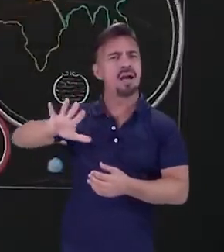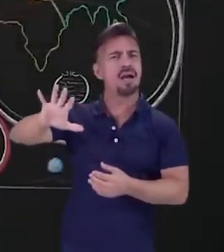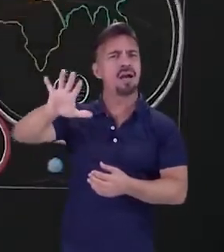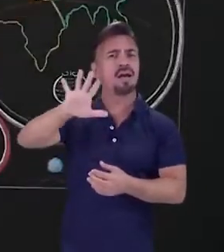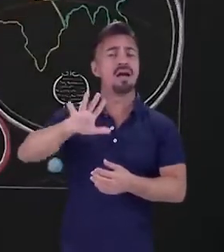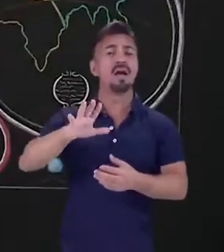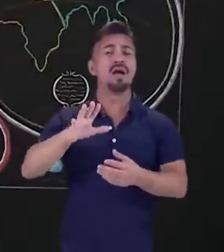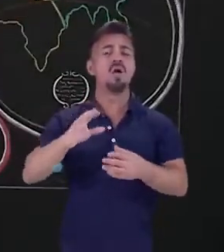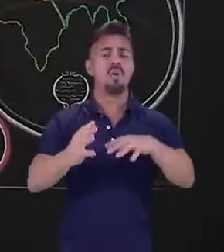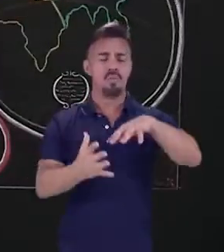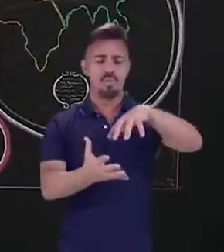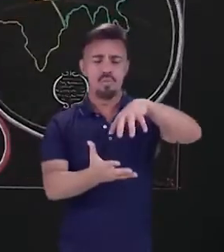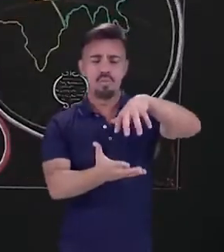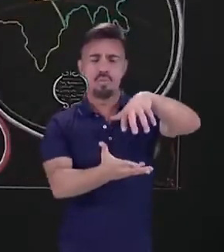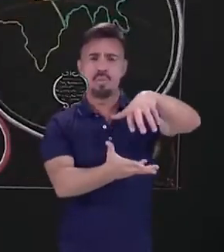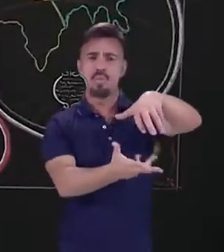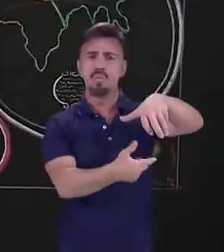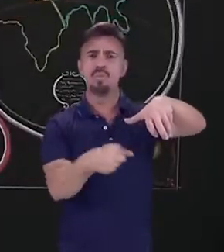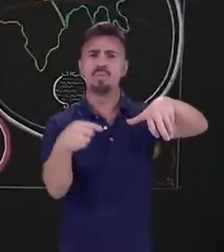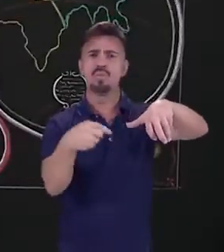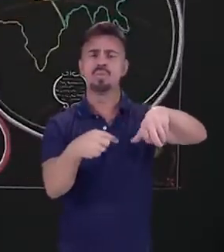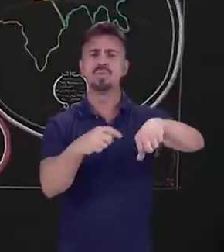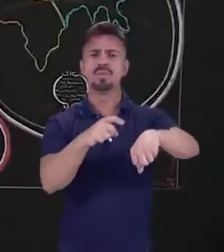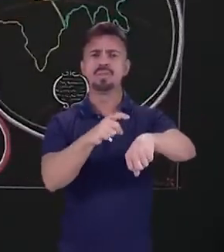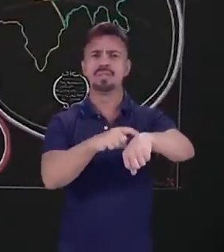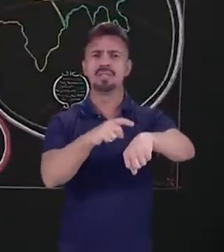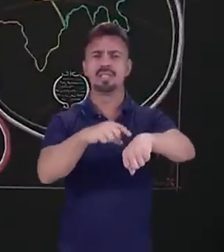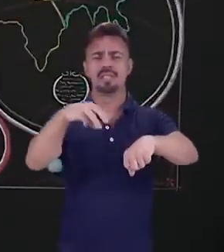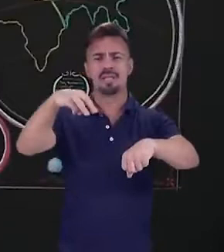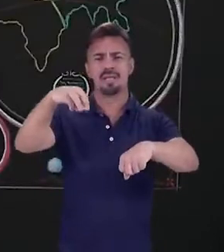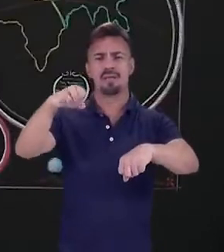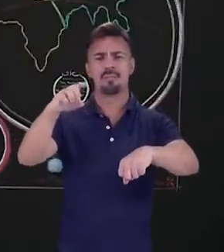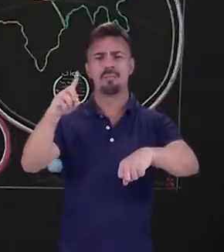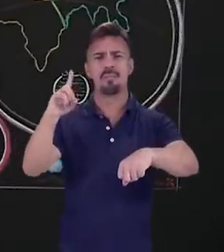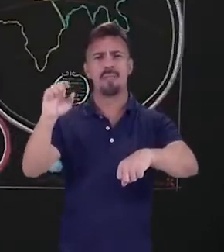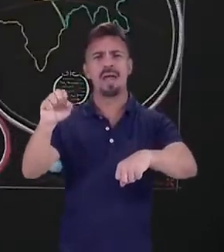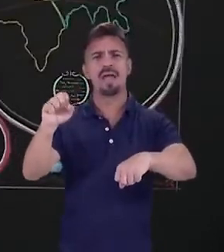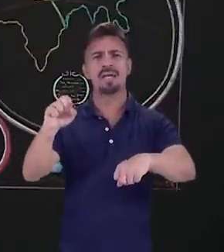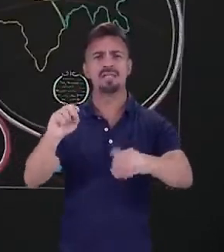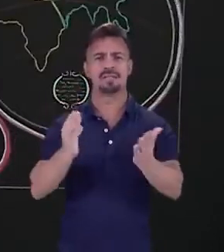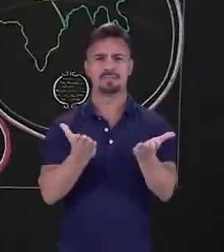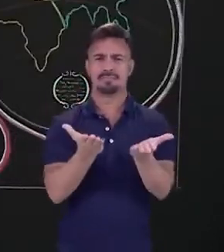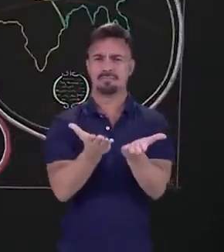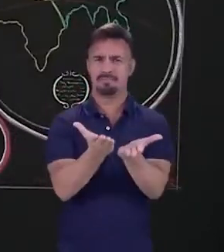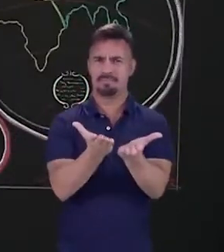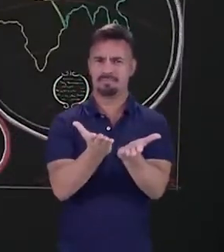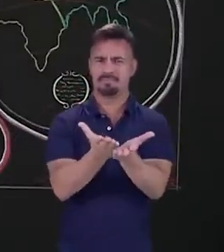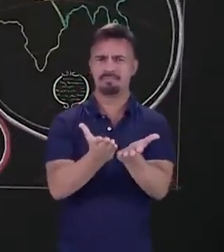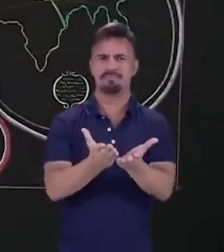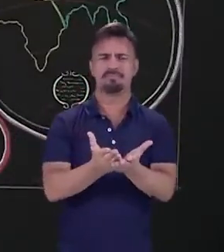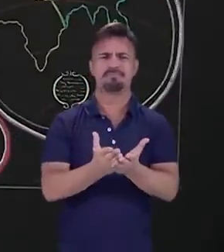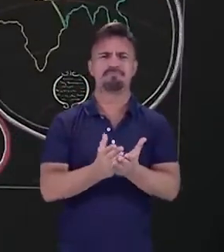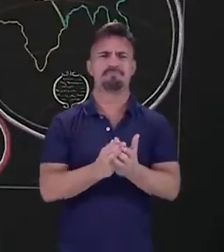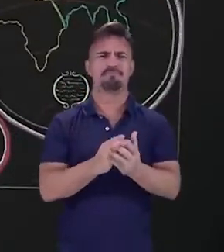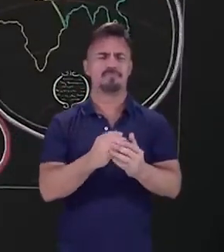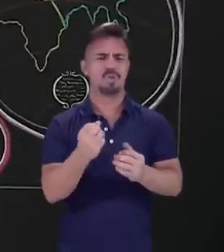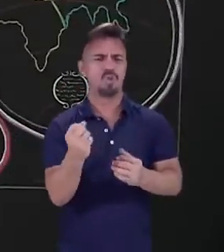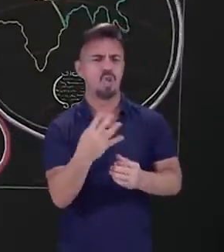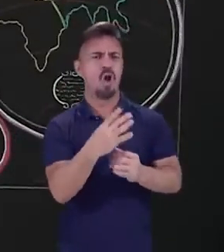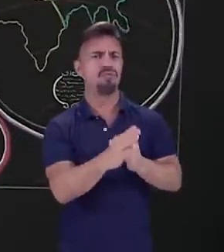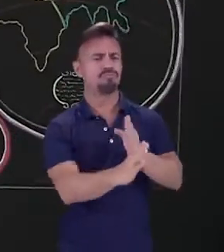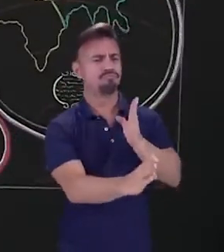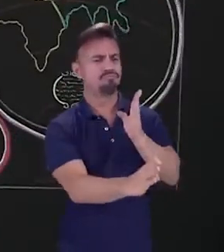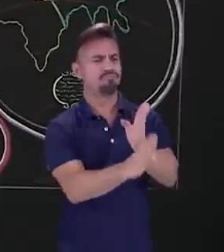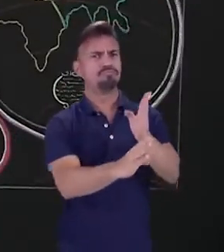restrita, como um mundo que, durante a Idade Média, era afirmado como cristandade. Quando se descobriu essas novas